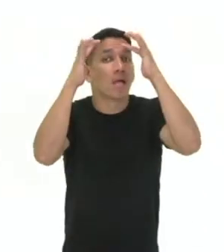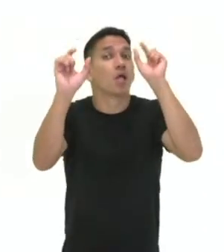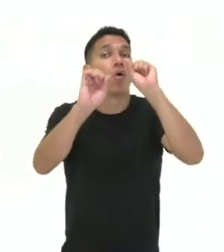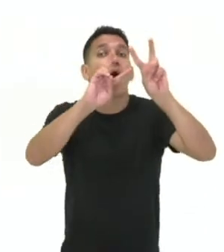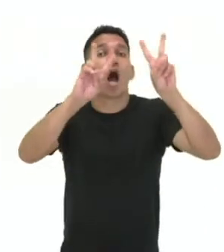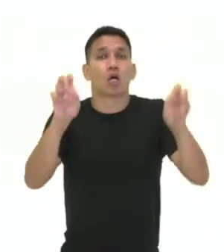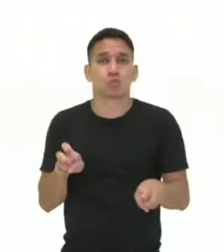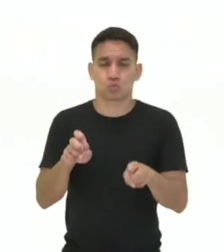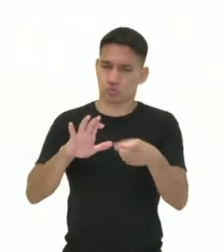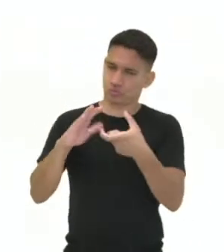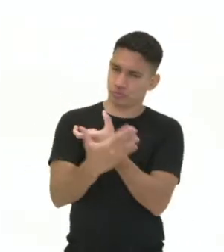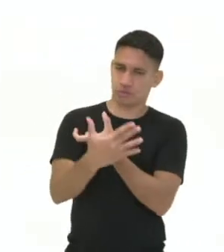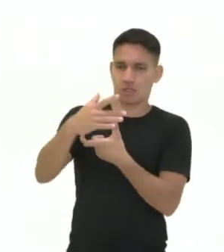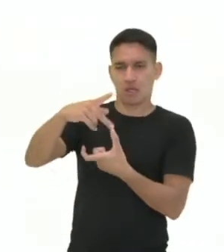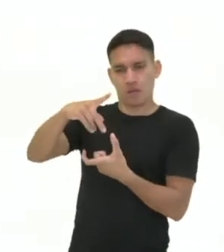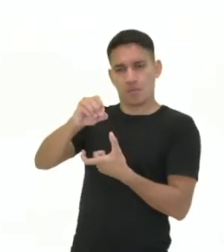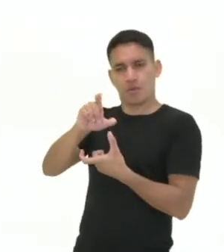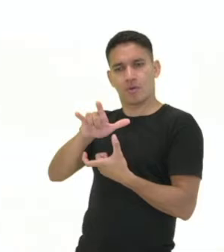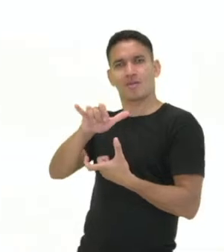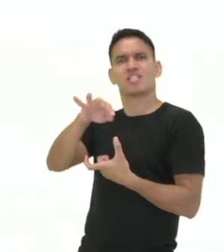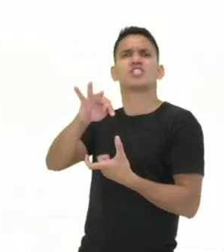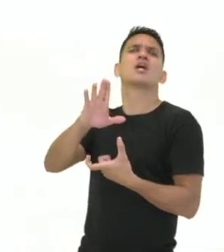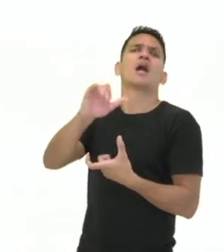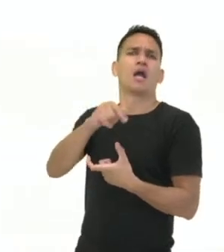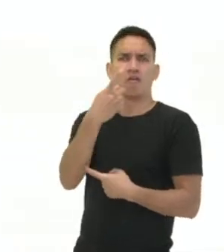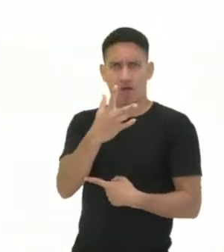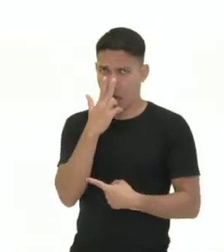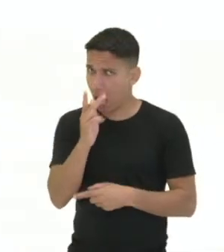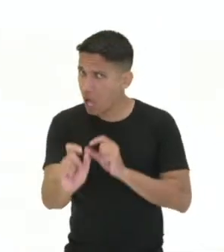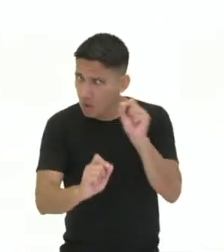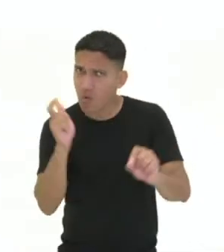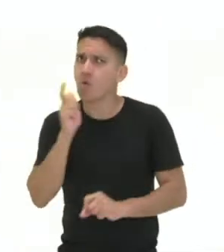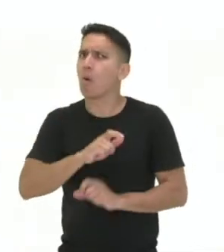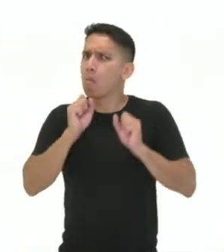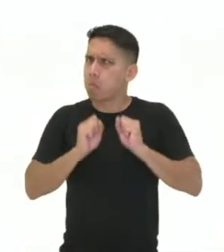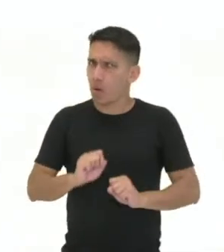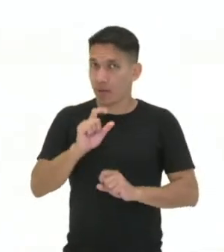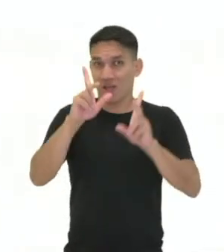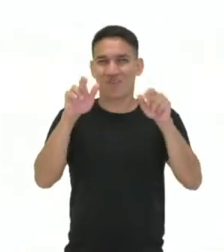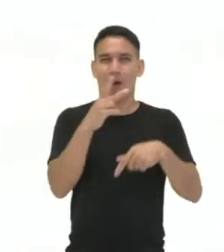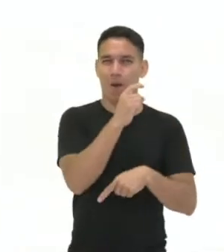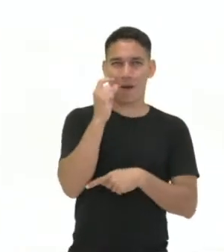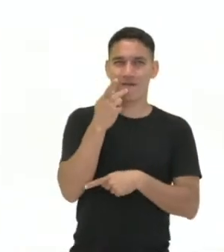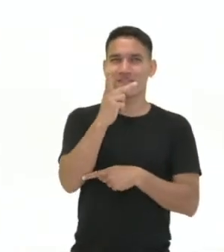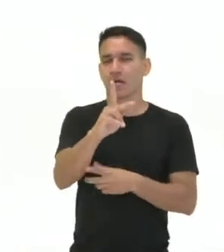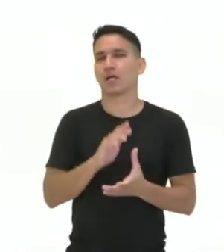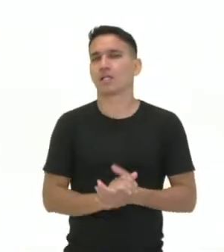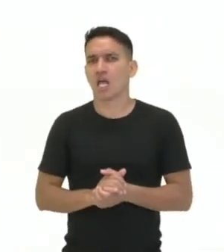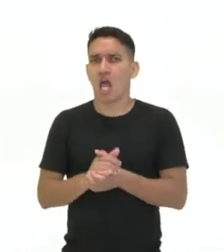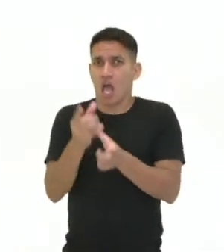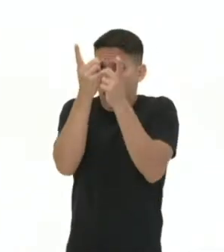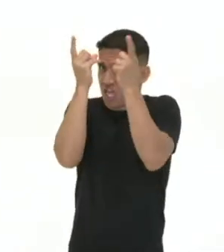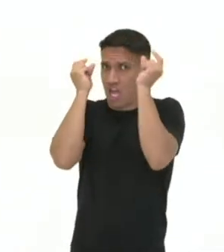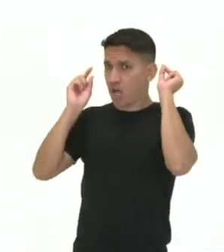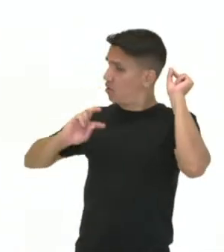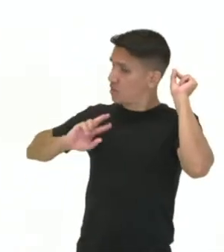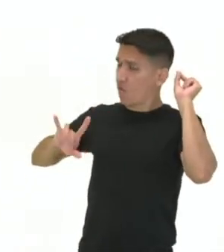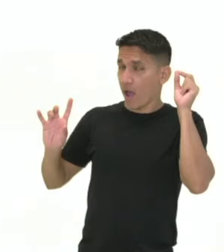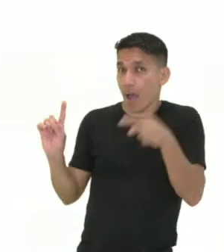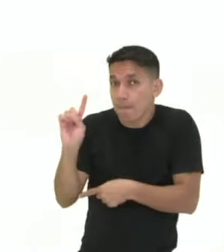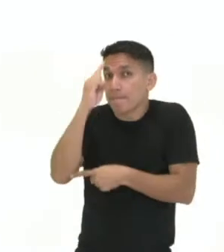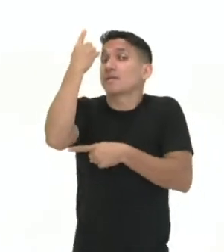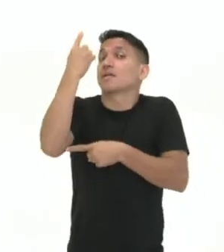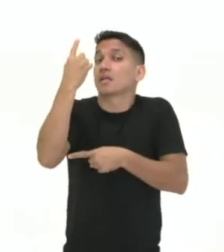termo política. Na sua opinião, faz sentido afirmar, como faz Wolff, que os gregos não inventaram a política,